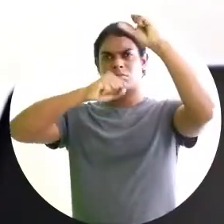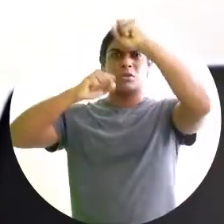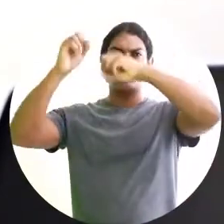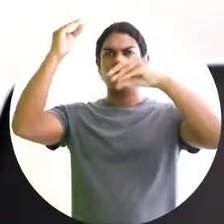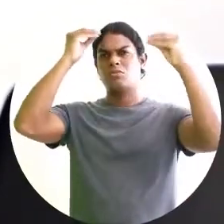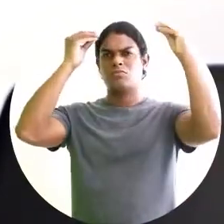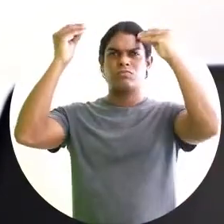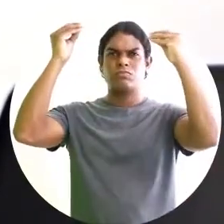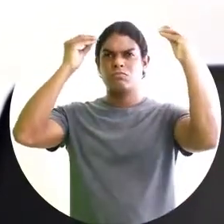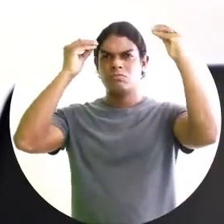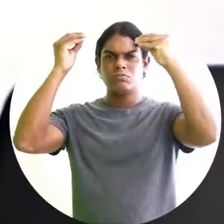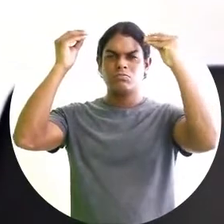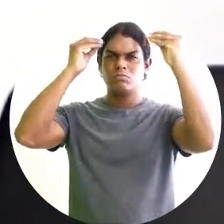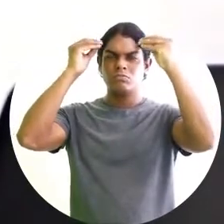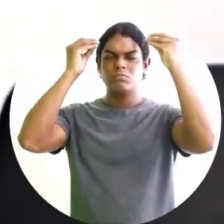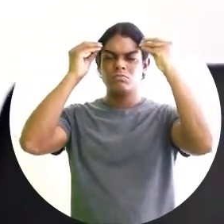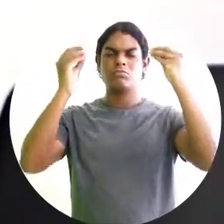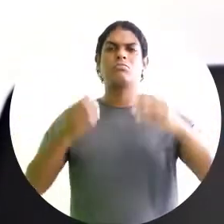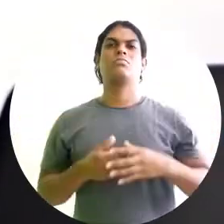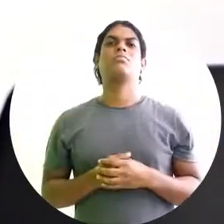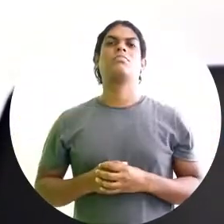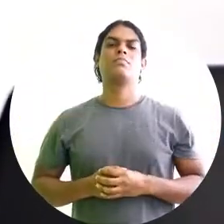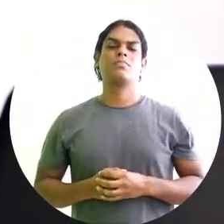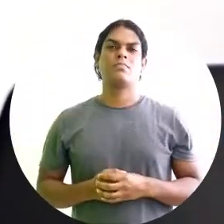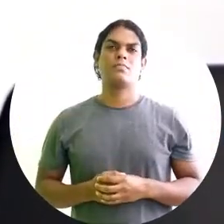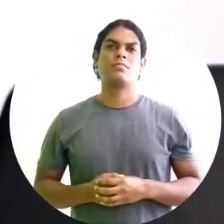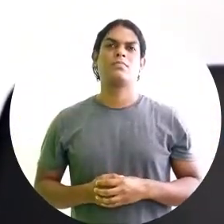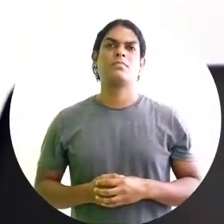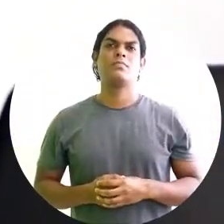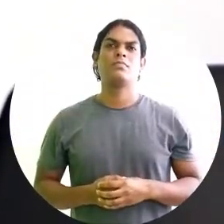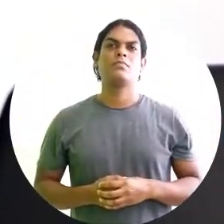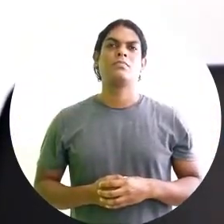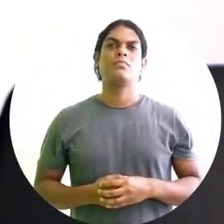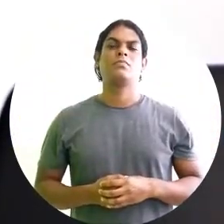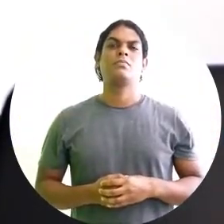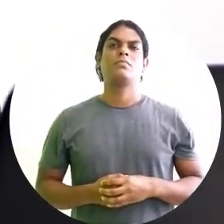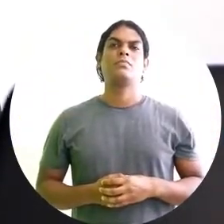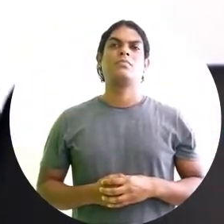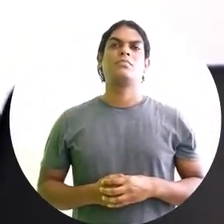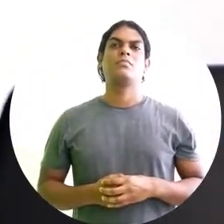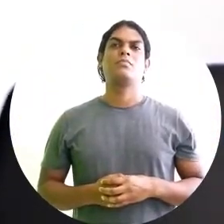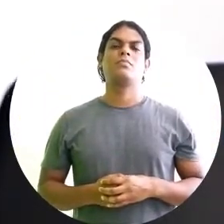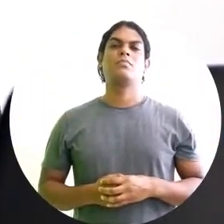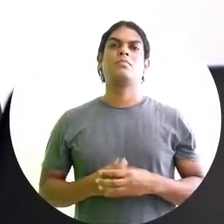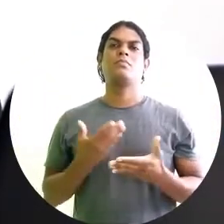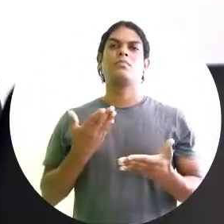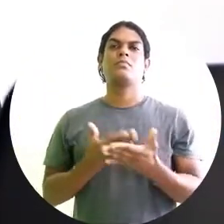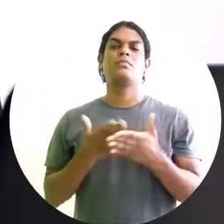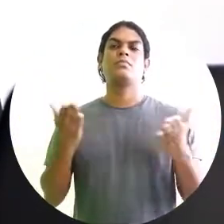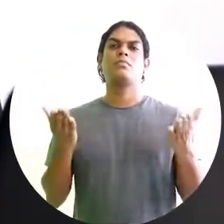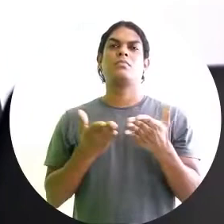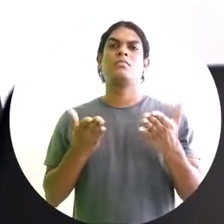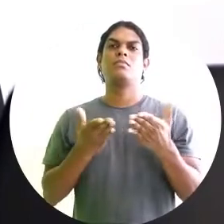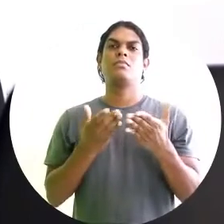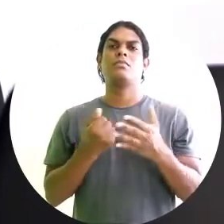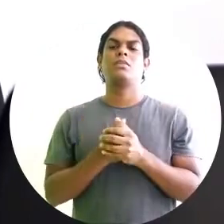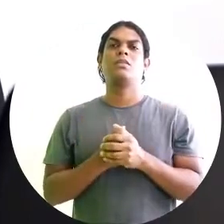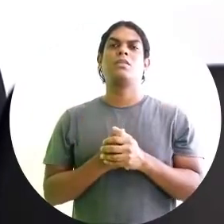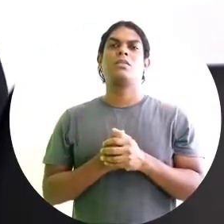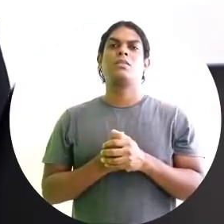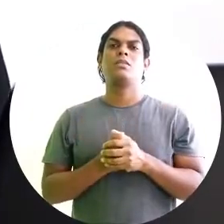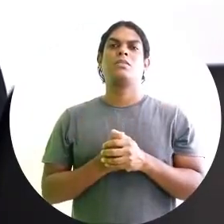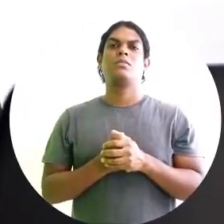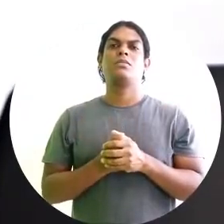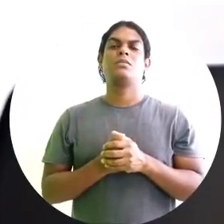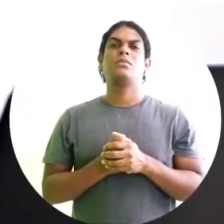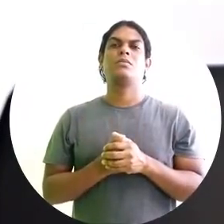um grau maior de especialização e estar preparado para o mercado de trabalho. Assim sendo, vamos falar também de outro